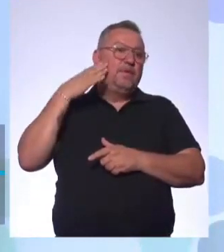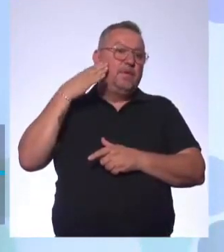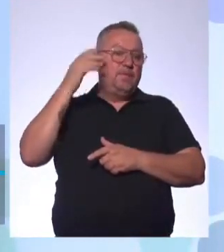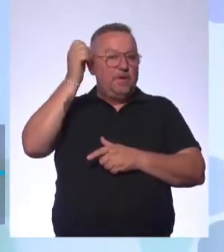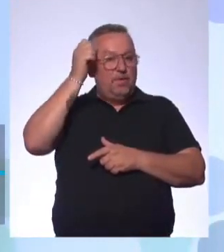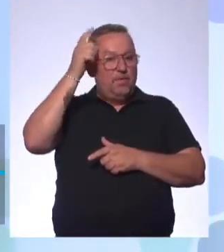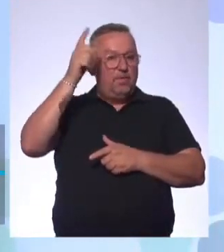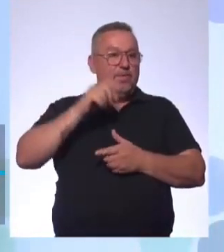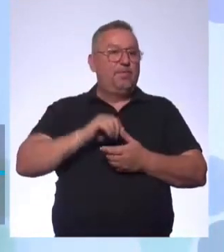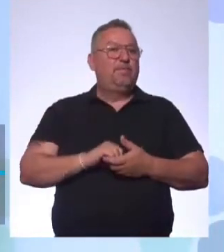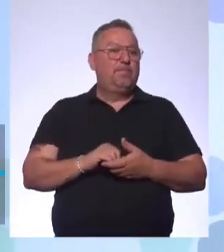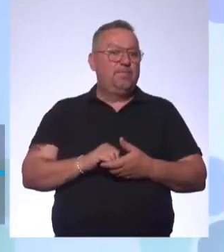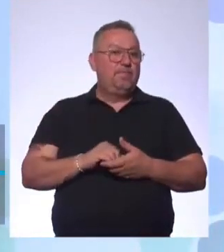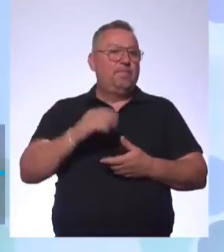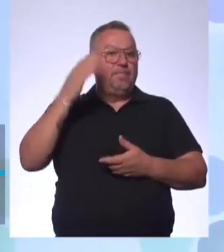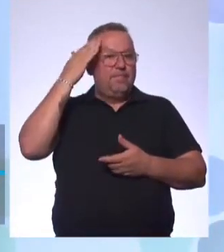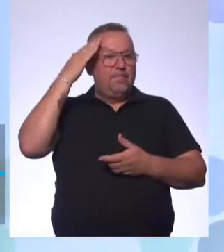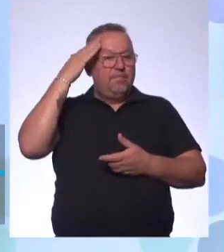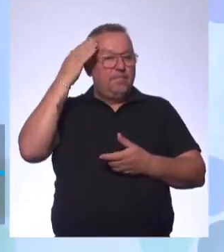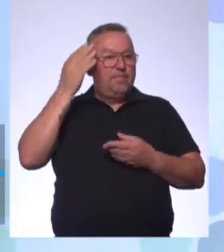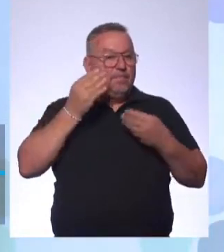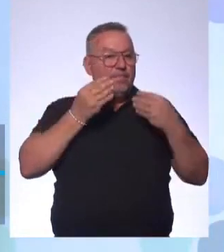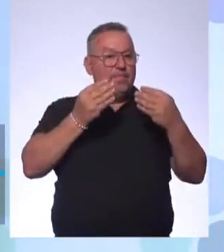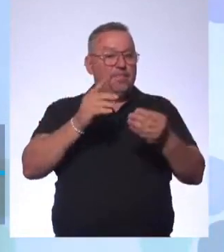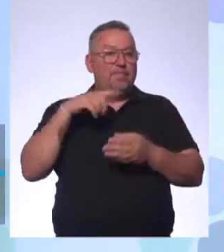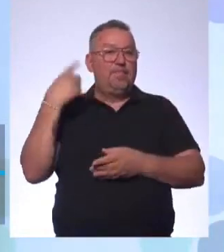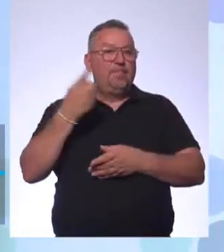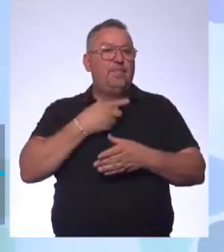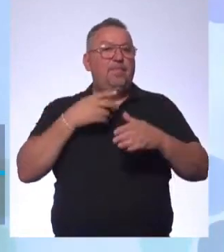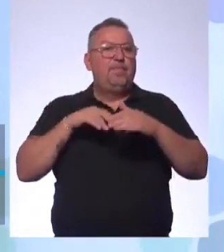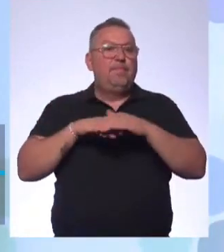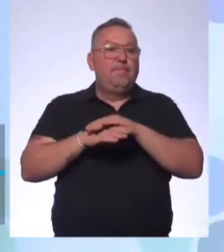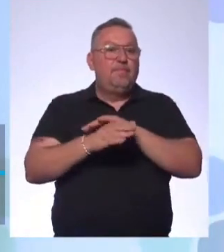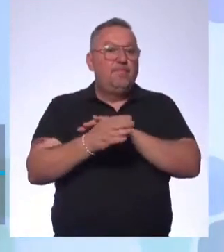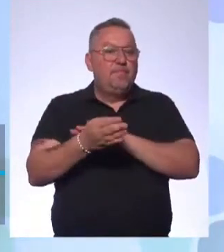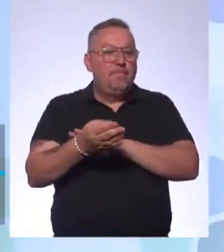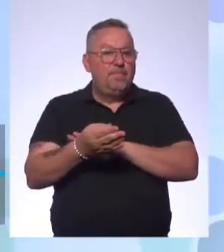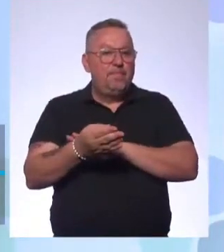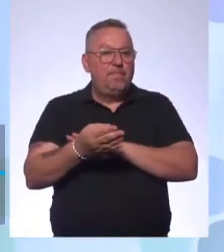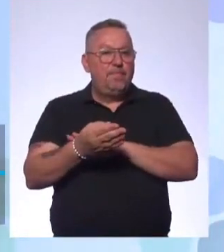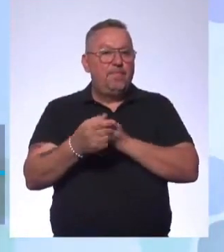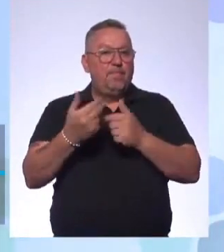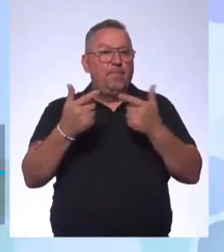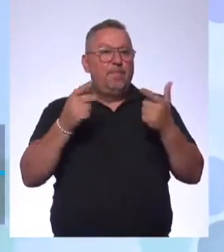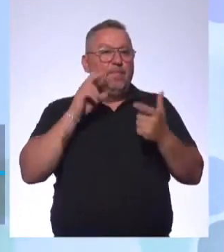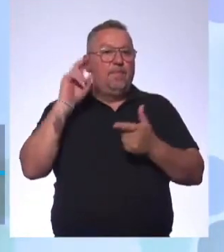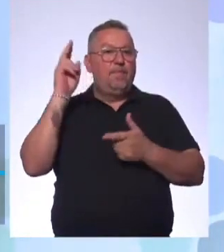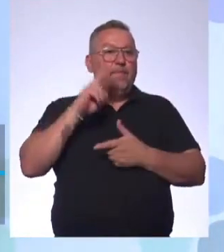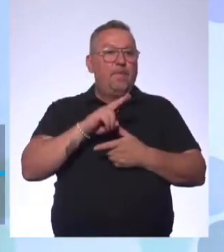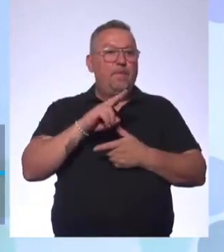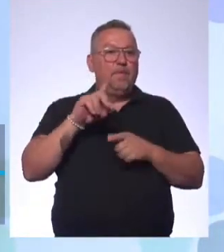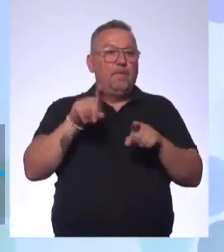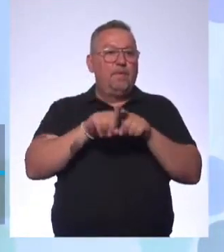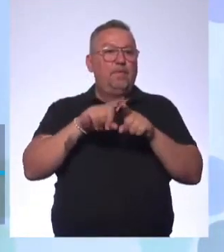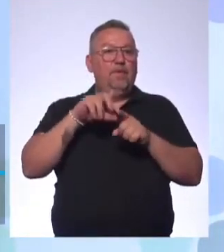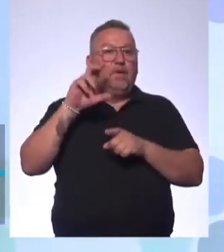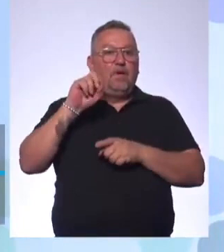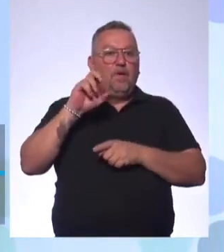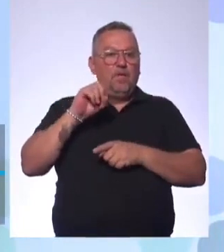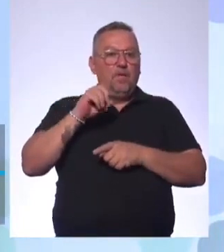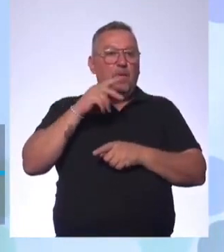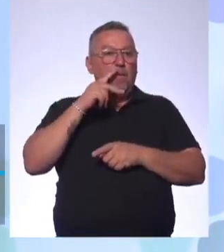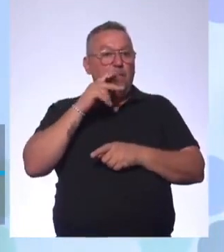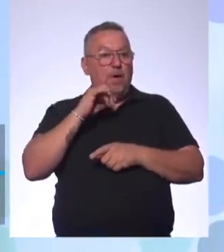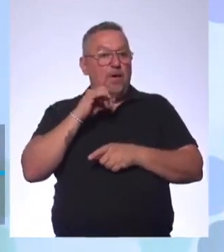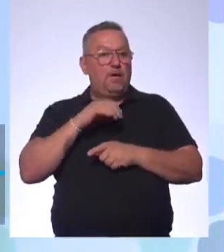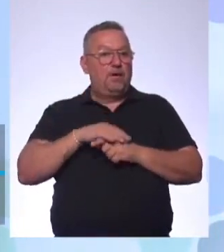cultura. Esse saber que é dado pelas nossas tradições, por aquilo que nós escutamos dos nossos avós, dos nossos